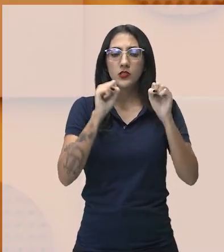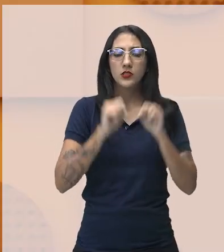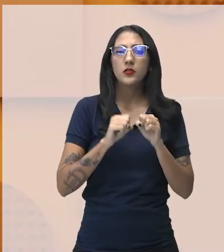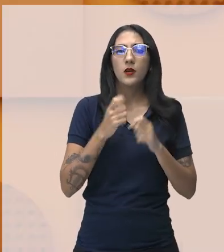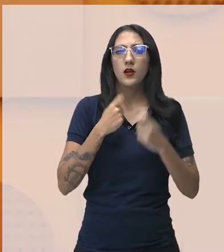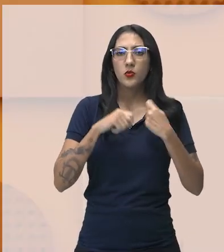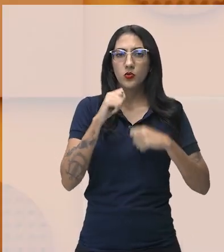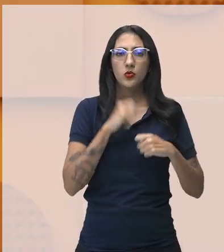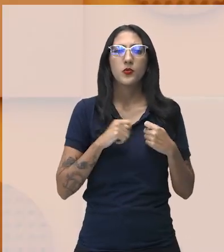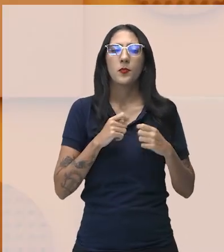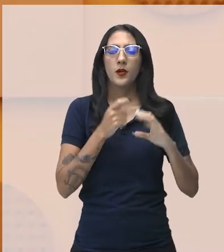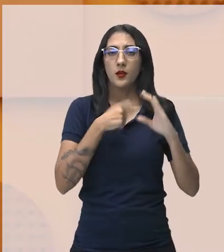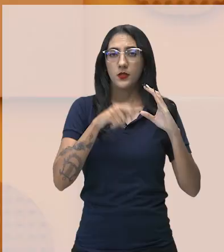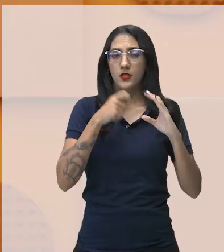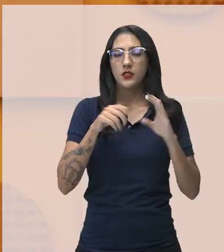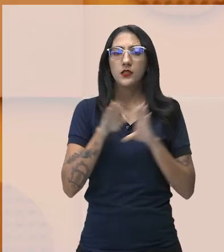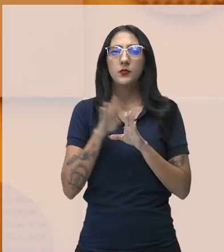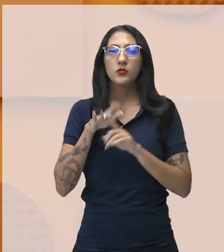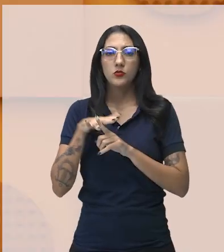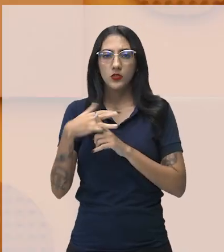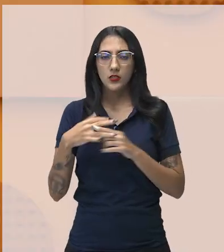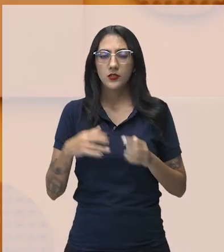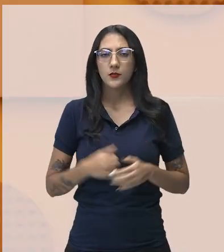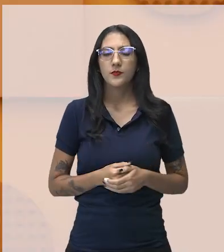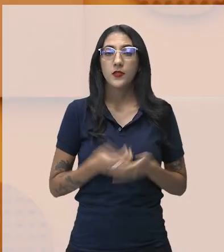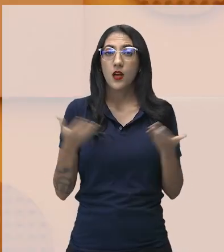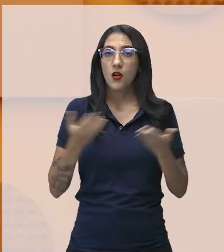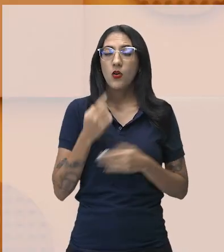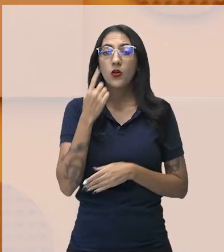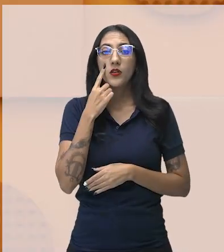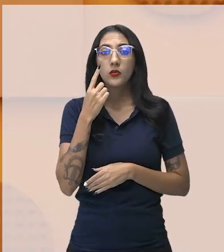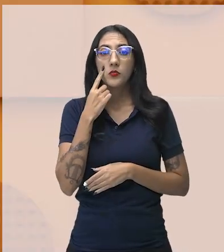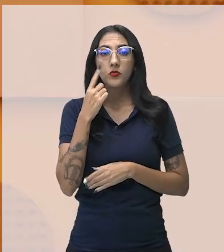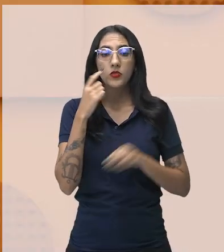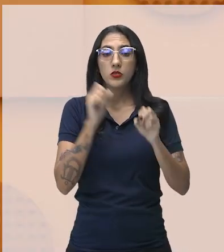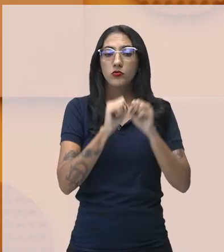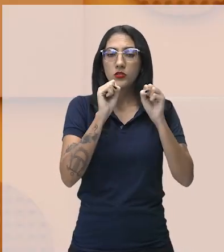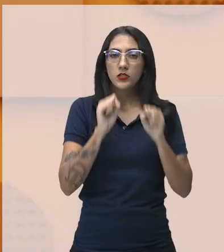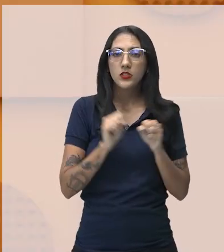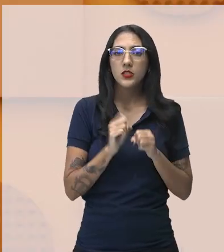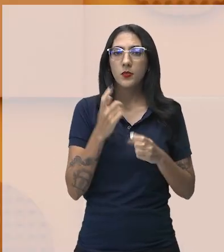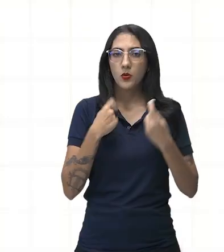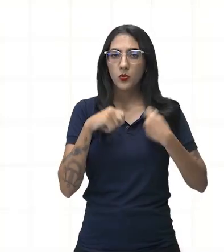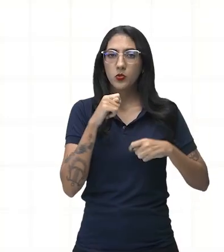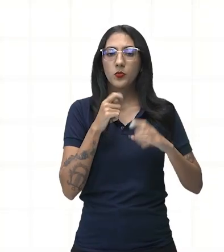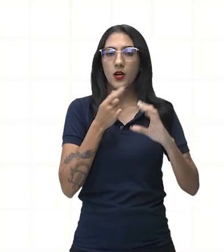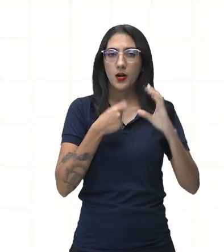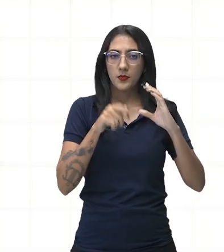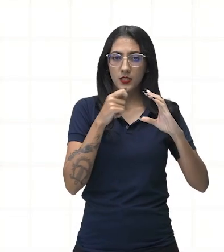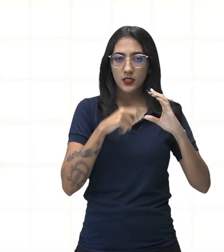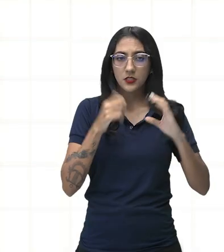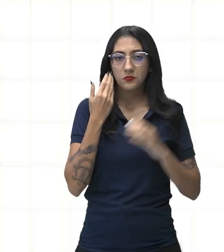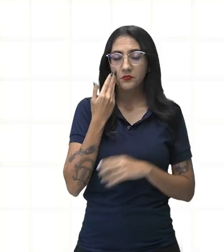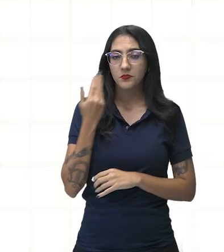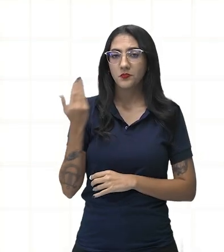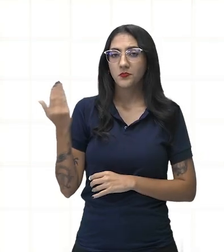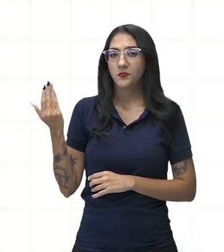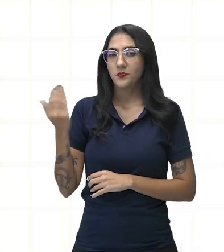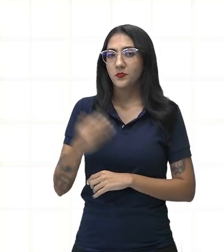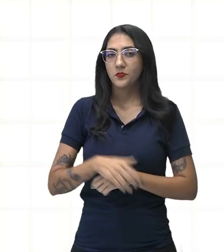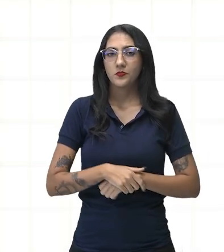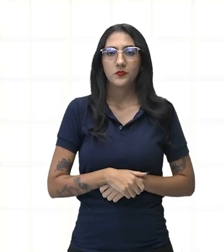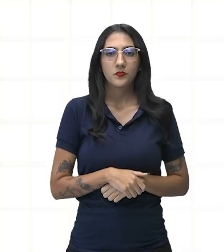e do sistema socialista. Vamos relembrar agora sobre as características do sistema capitalista, gente. O capitalismo ele vai